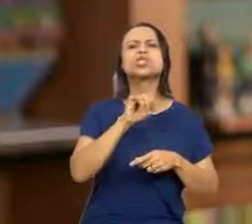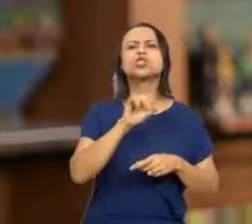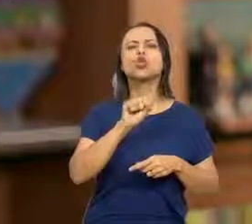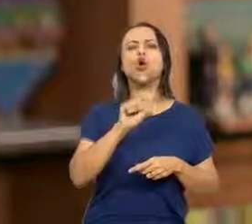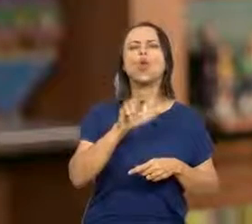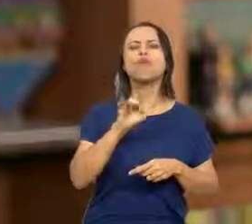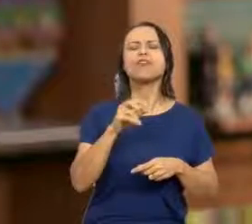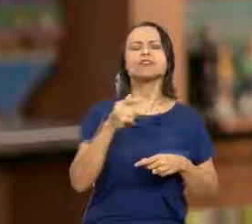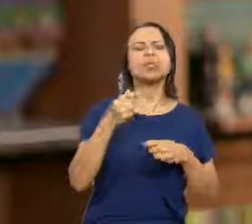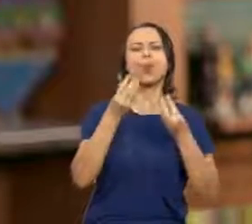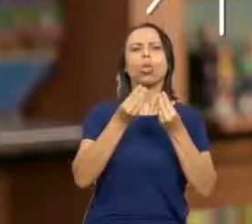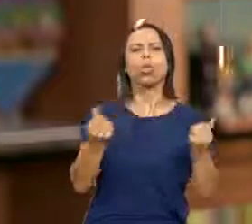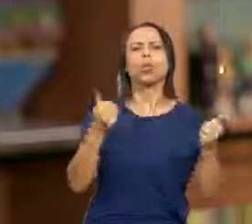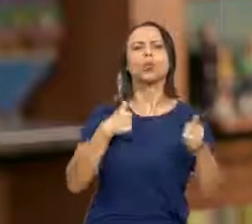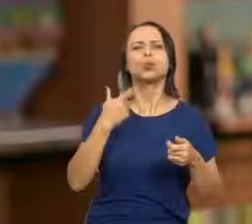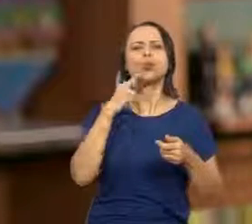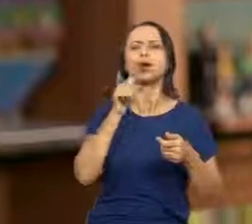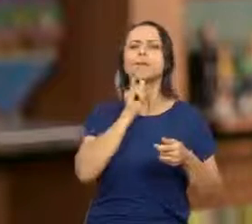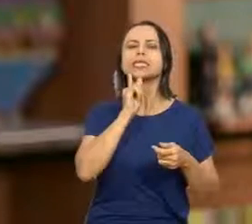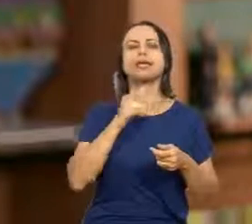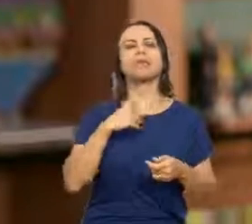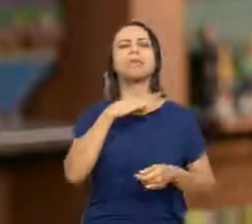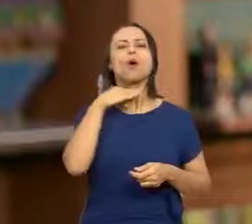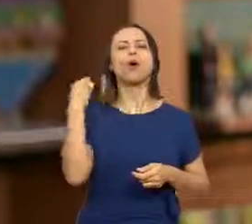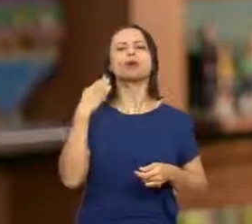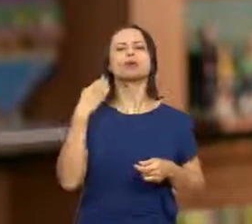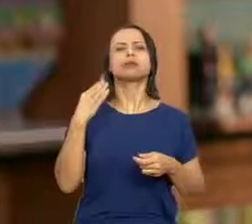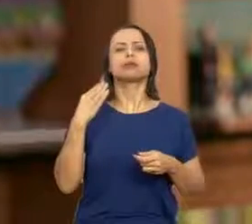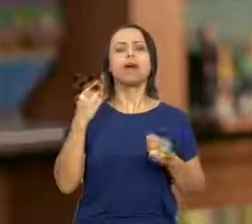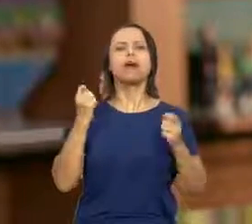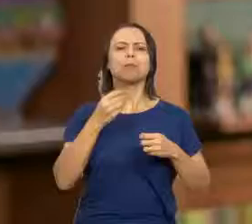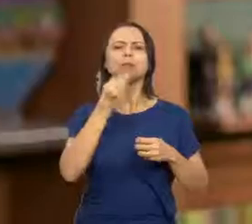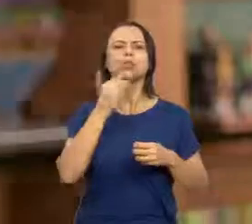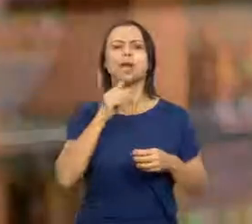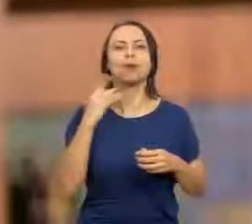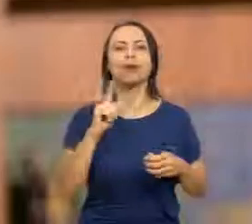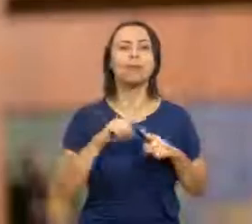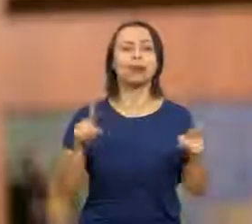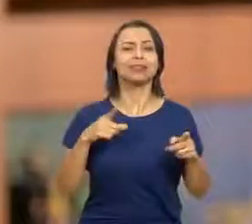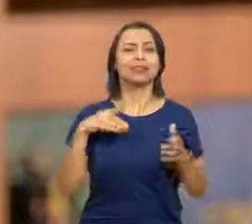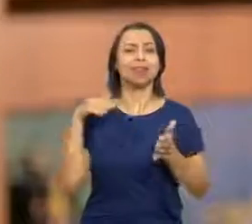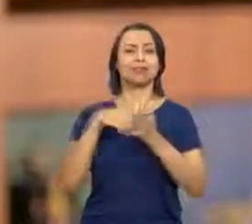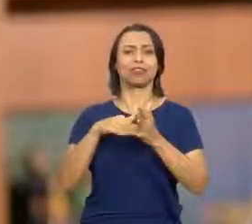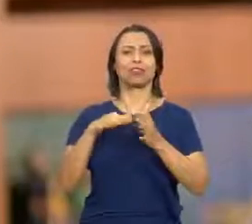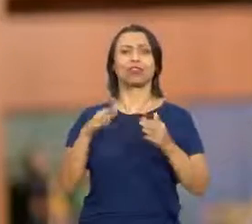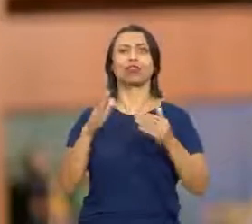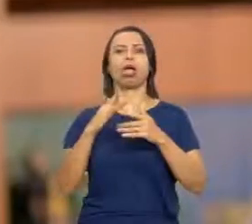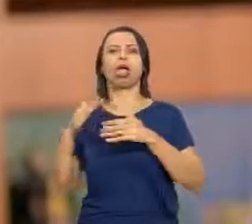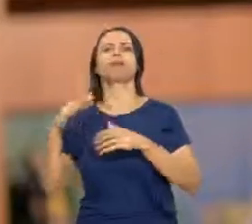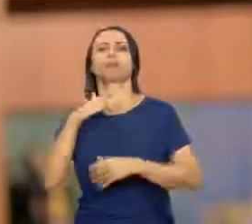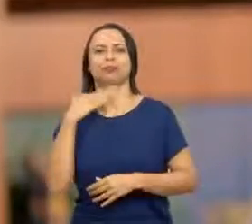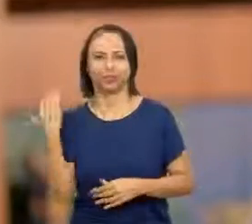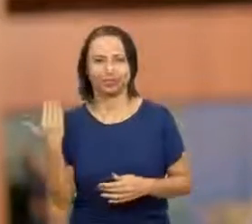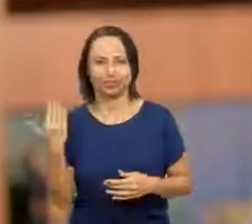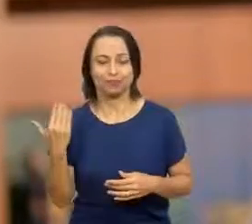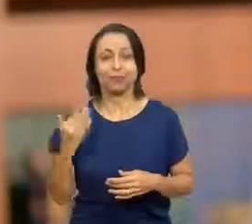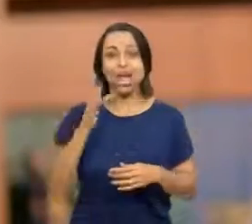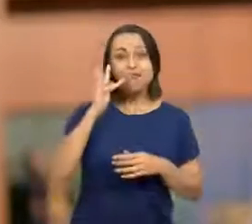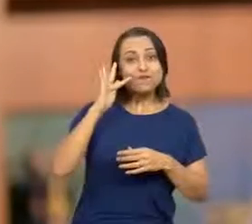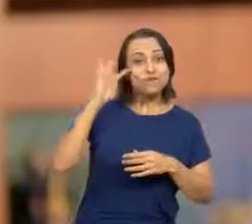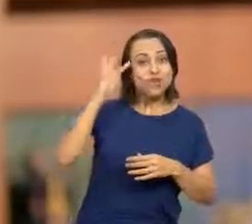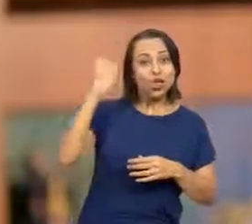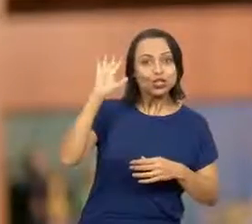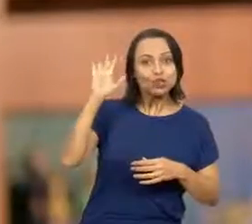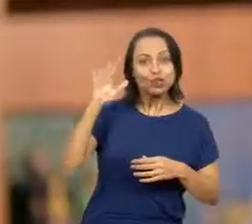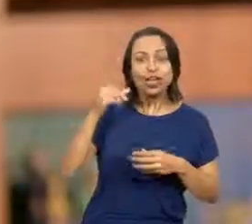temos problemas insolúveis. Por exemplo, a imortalidade. Todos gostaríamos de sermos imortais, mas sabemos que somos finitos. A